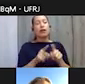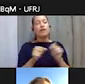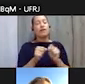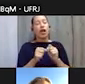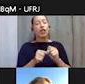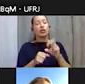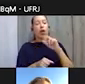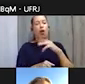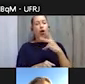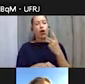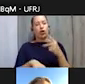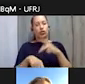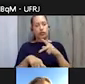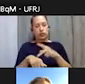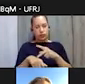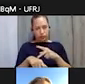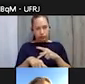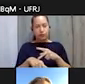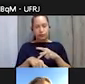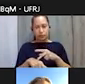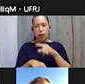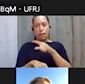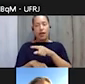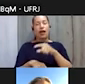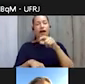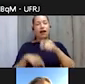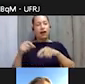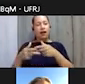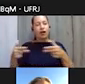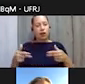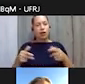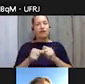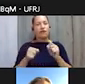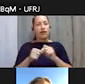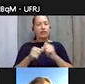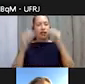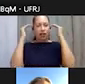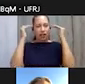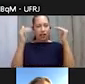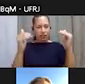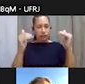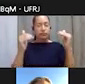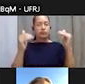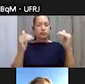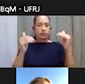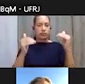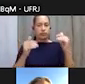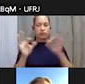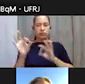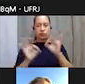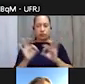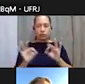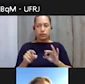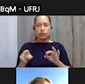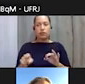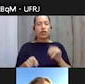na produção cimenteira ou para a produção de lajes, como são essas, que são